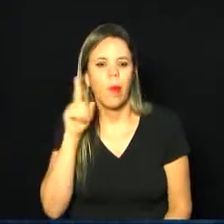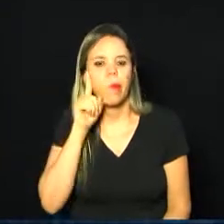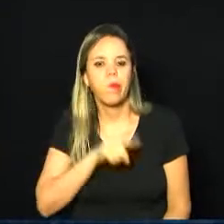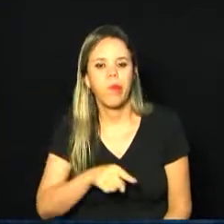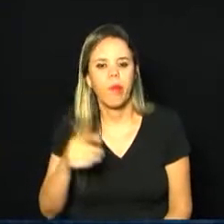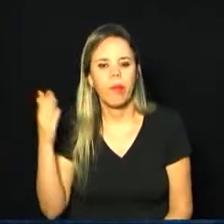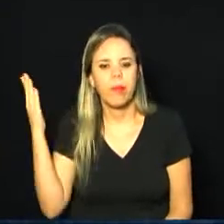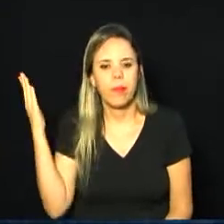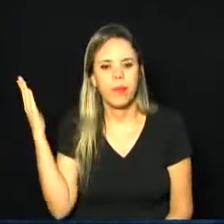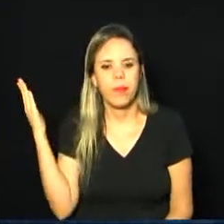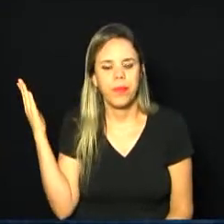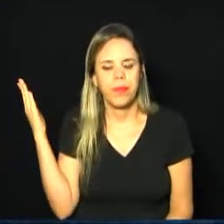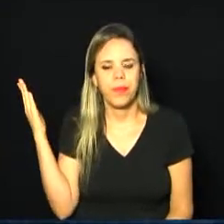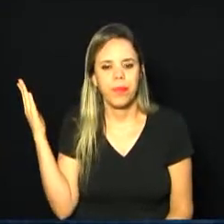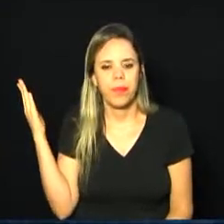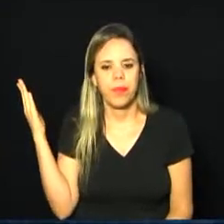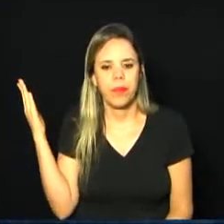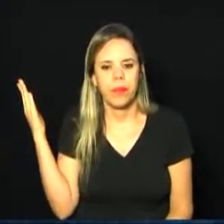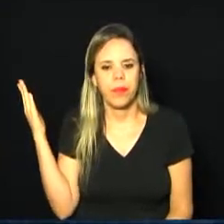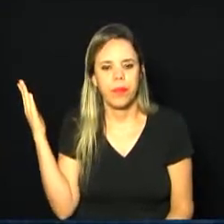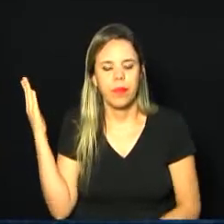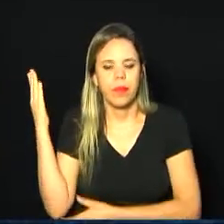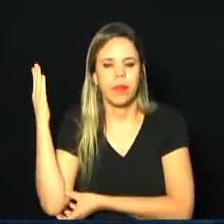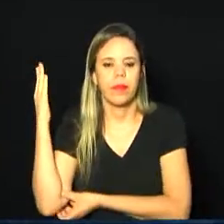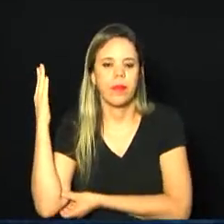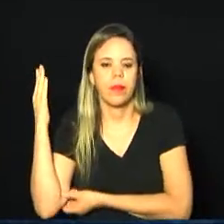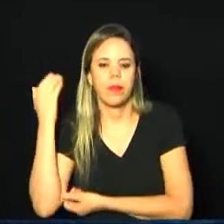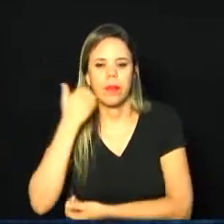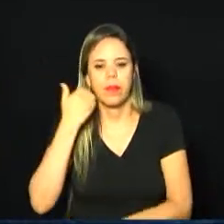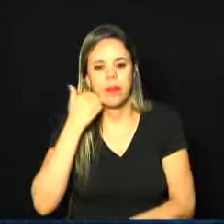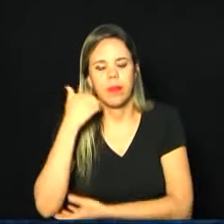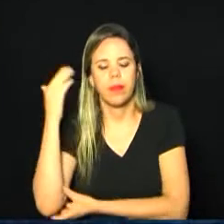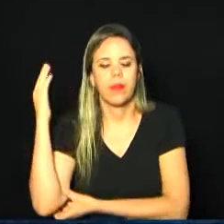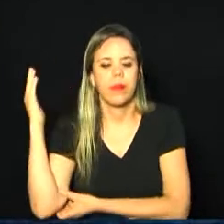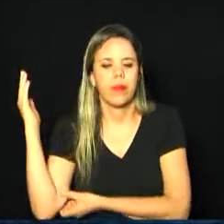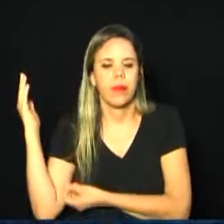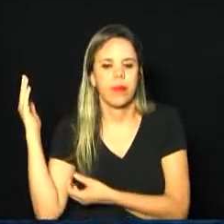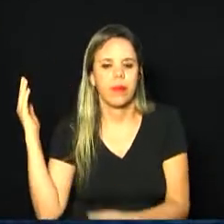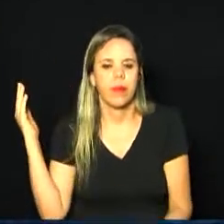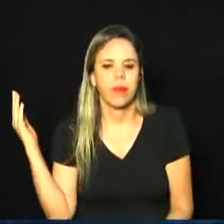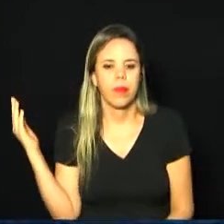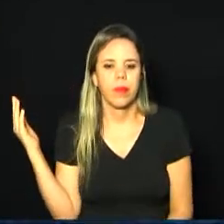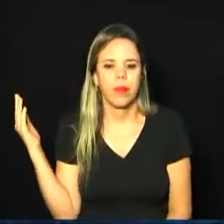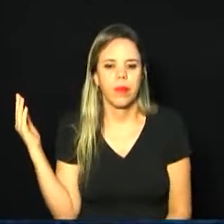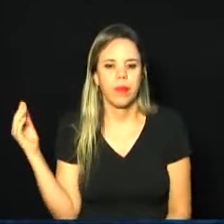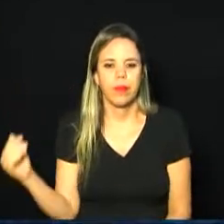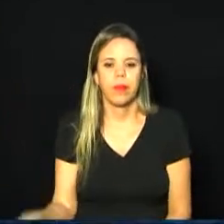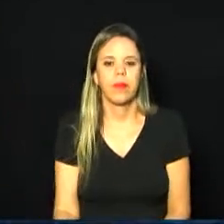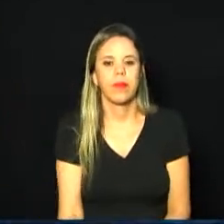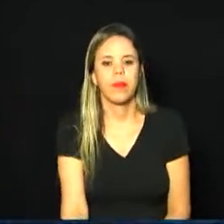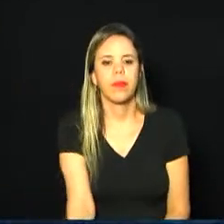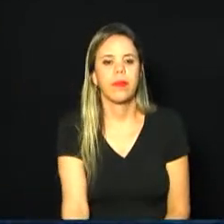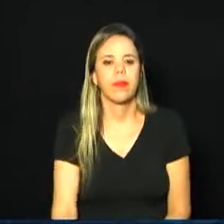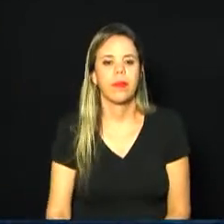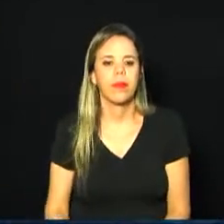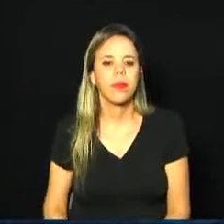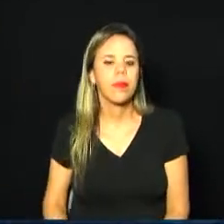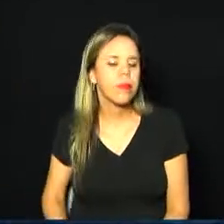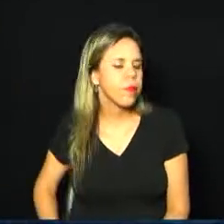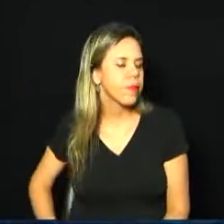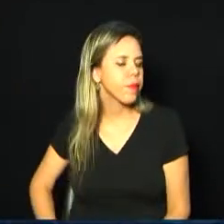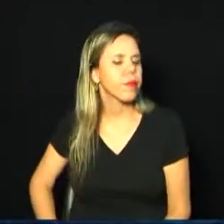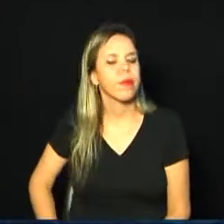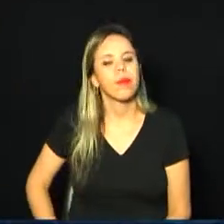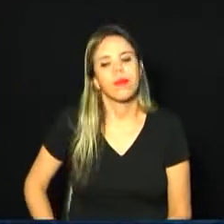americana 27 1535 Santa Bárbara do Oeste em 91 caso da